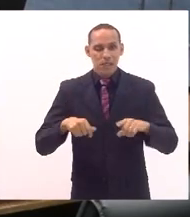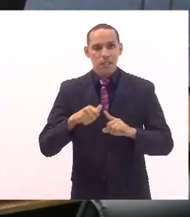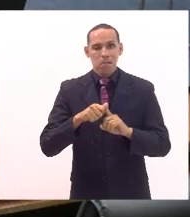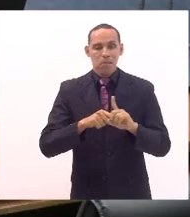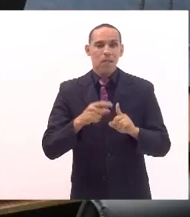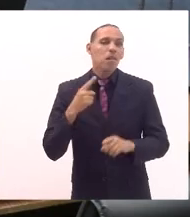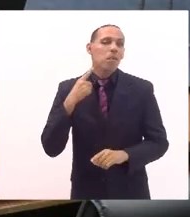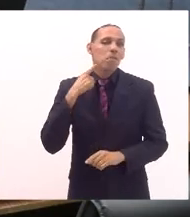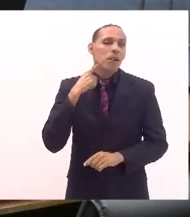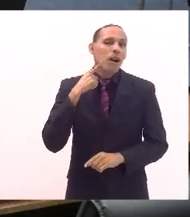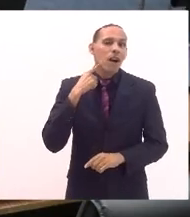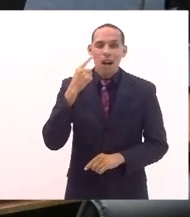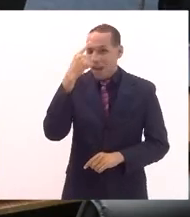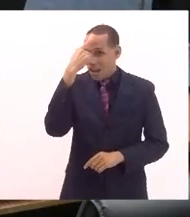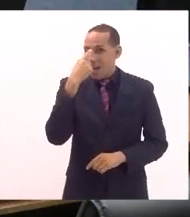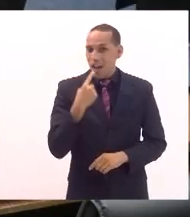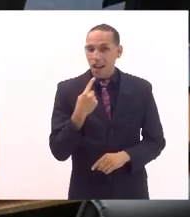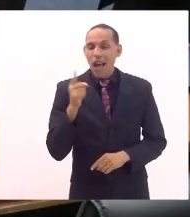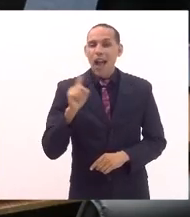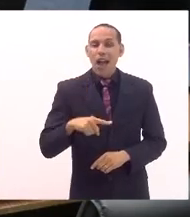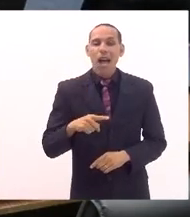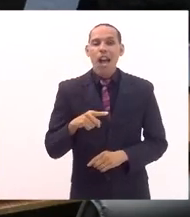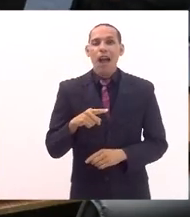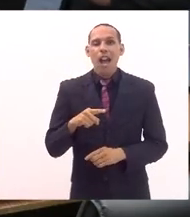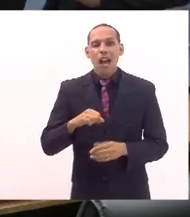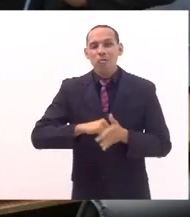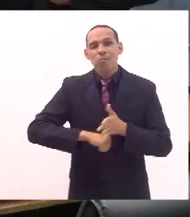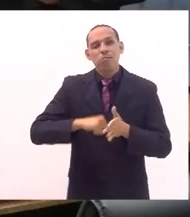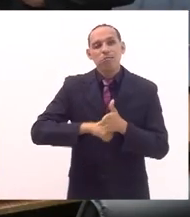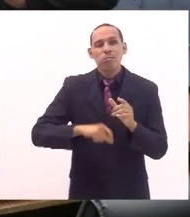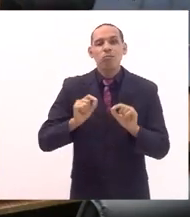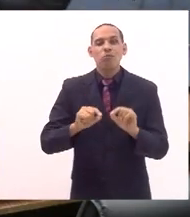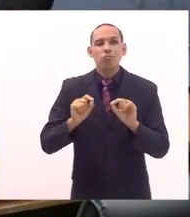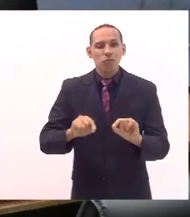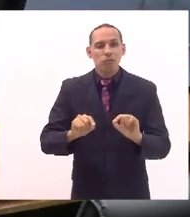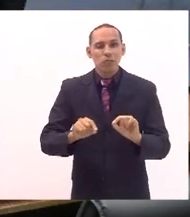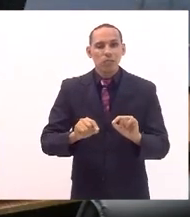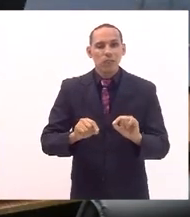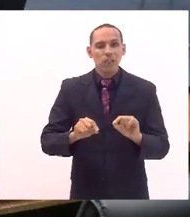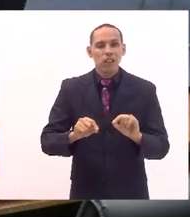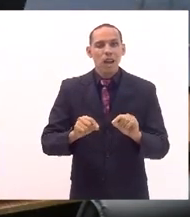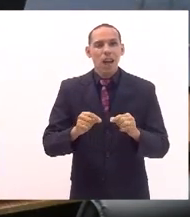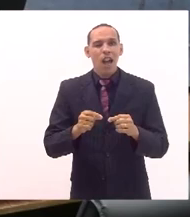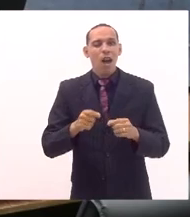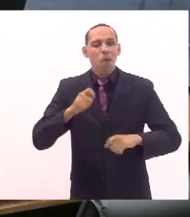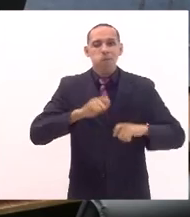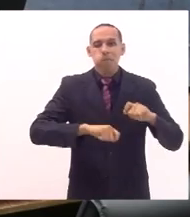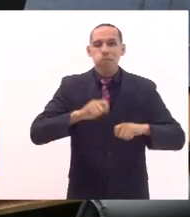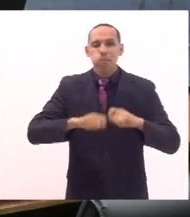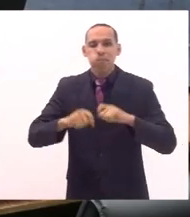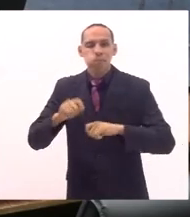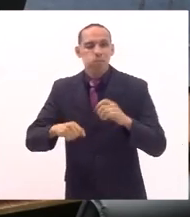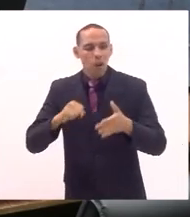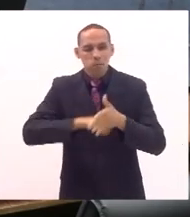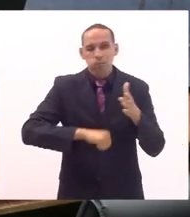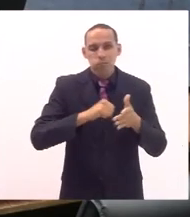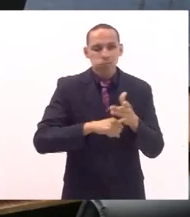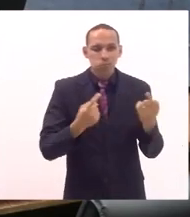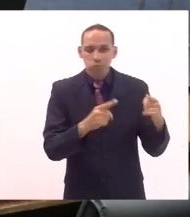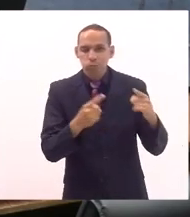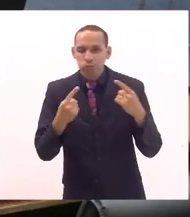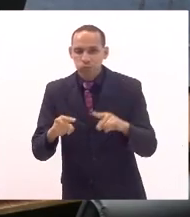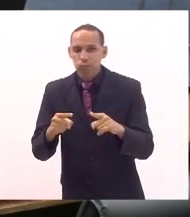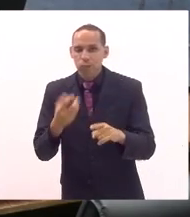bairro amarelo que é o mês do combate à exploração e abuso sexual de nossas crianças